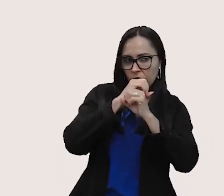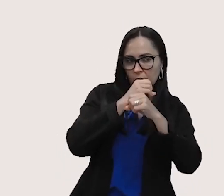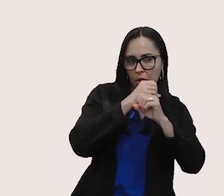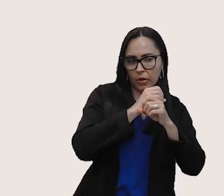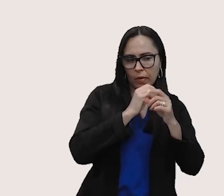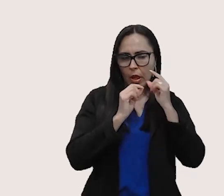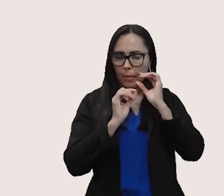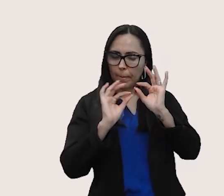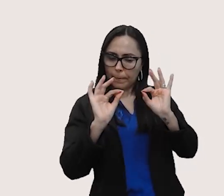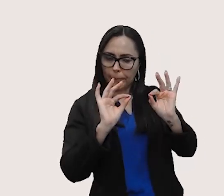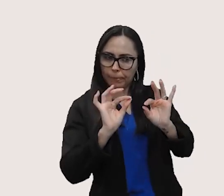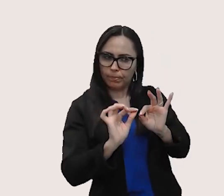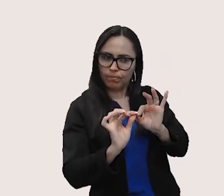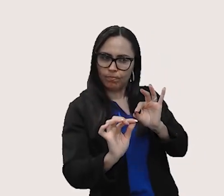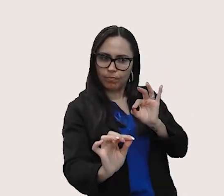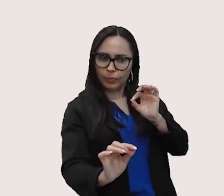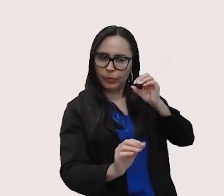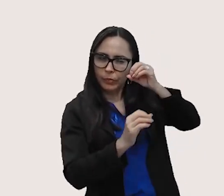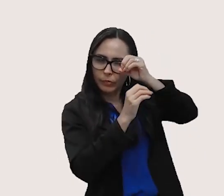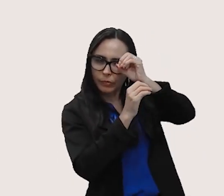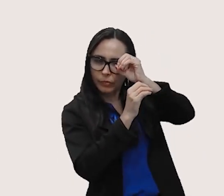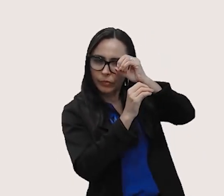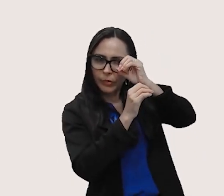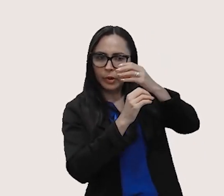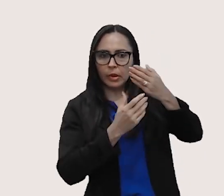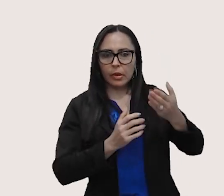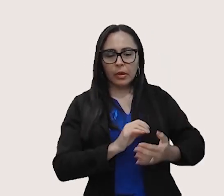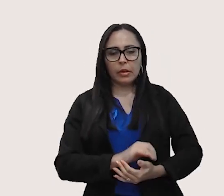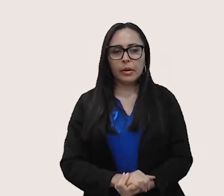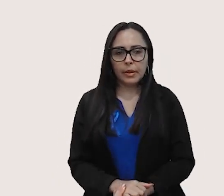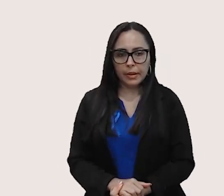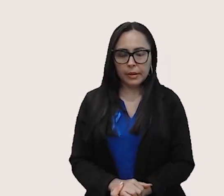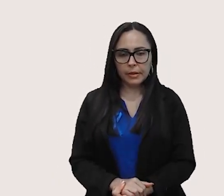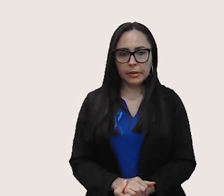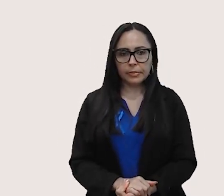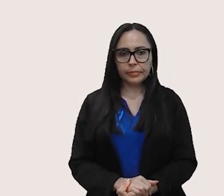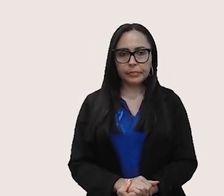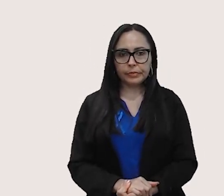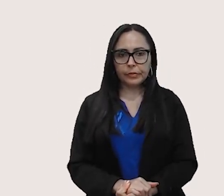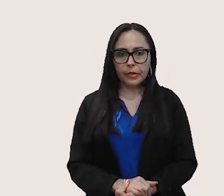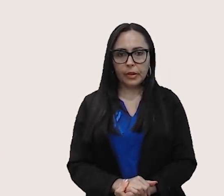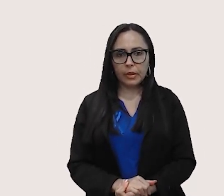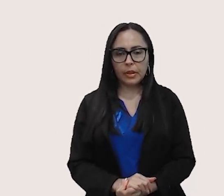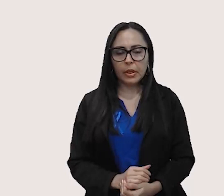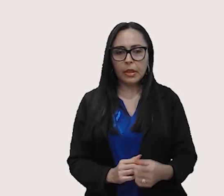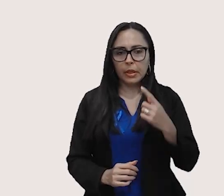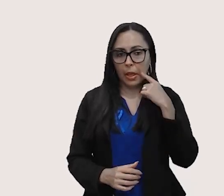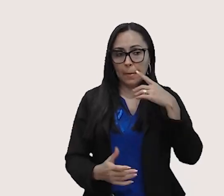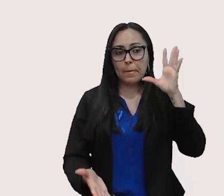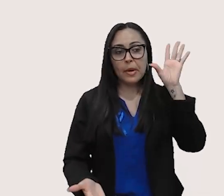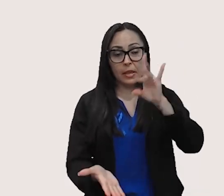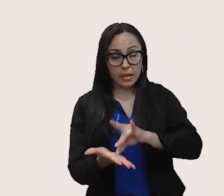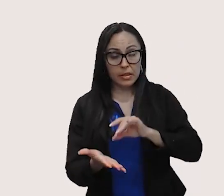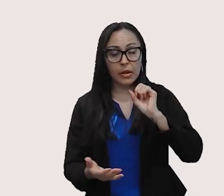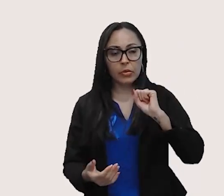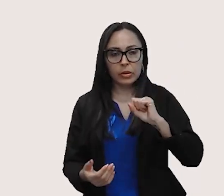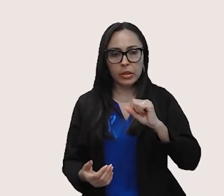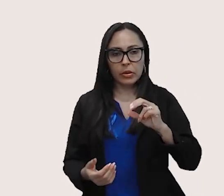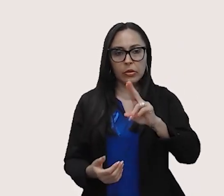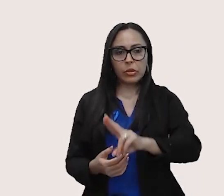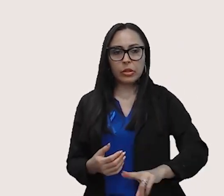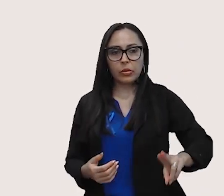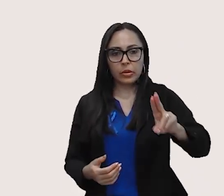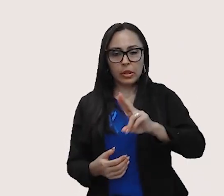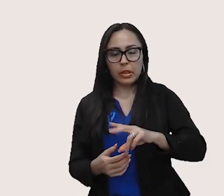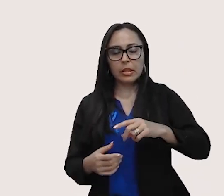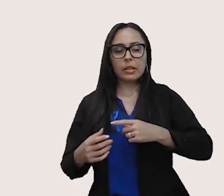terreno utilizando esse equipamento. Tá massa? Então essa medição ela passou a ter um pouco mais de precisão quando a gente utiliza